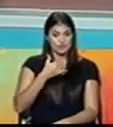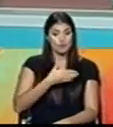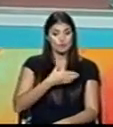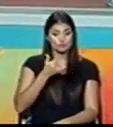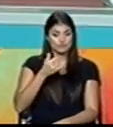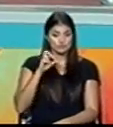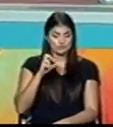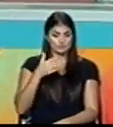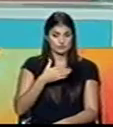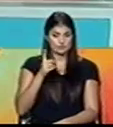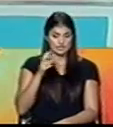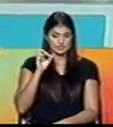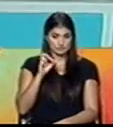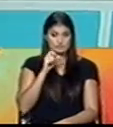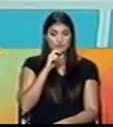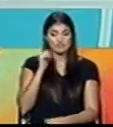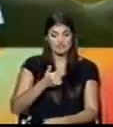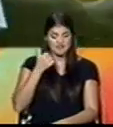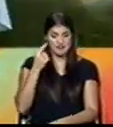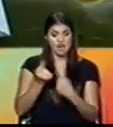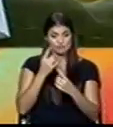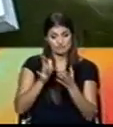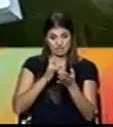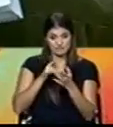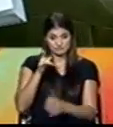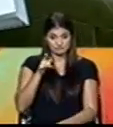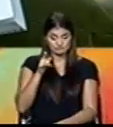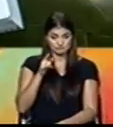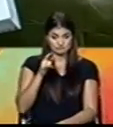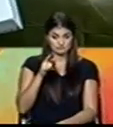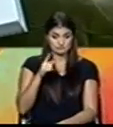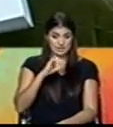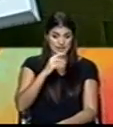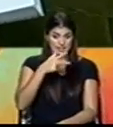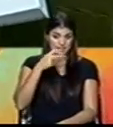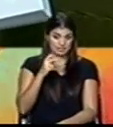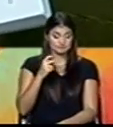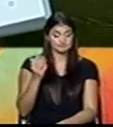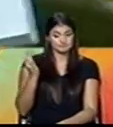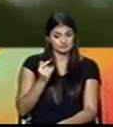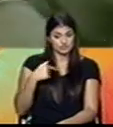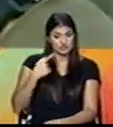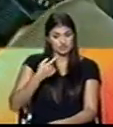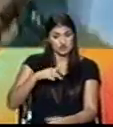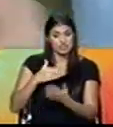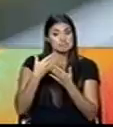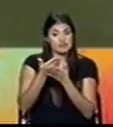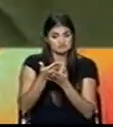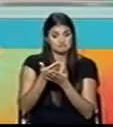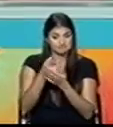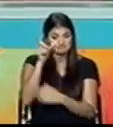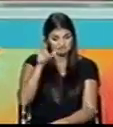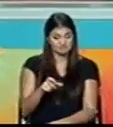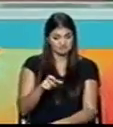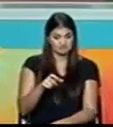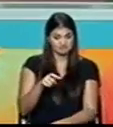227-128-168 para se habilitar a ganhar alguns dos livros que a Rita fez o favor de trazer para nós lhe oferecermos. Vamos colocar só